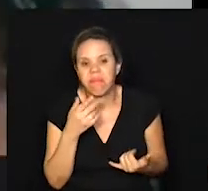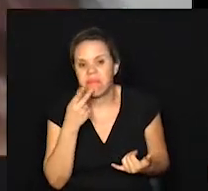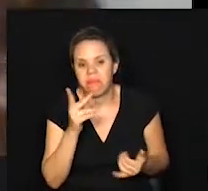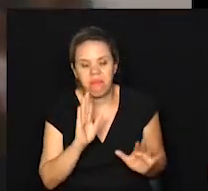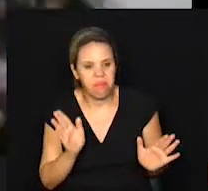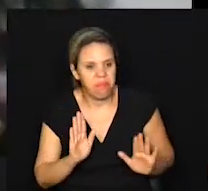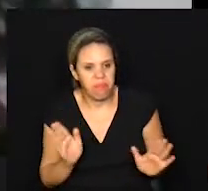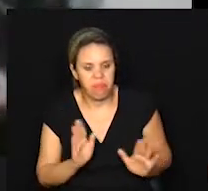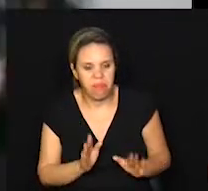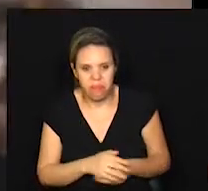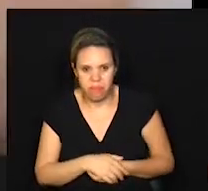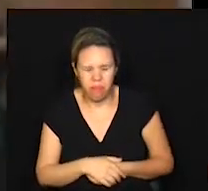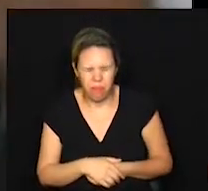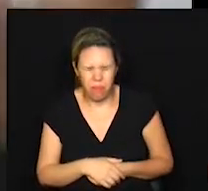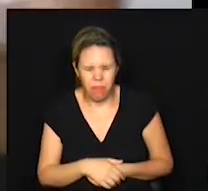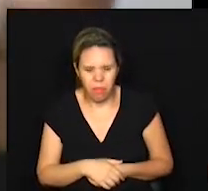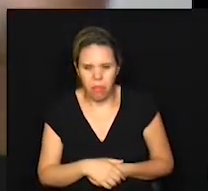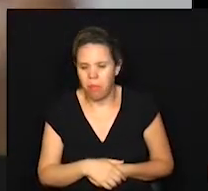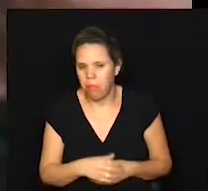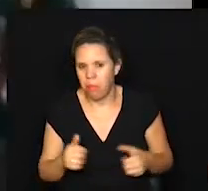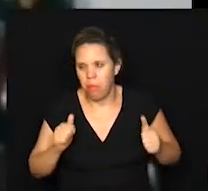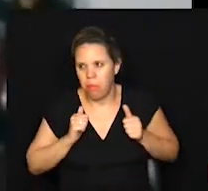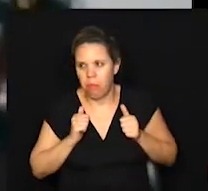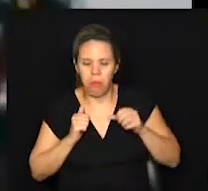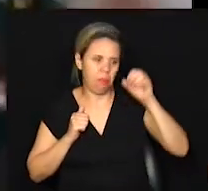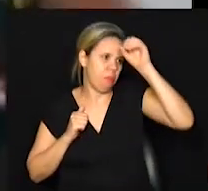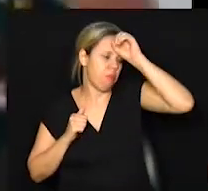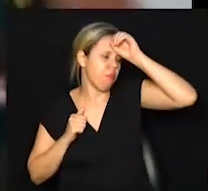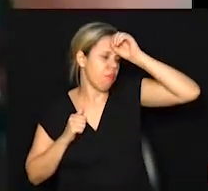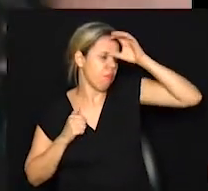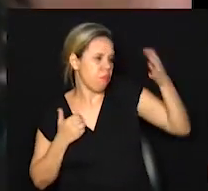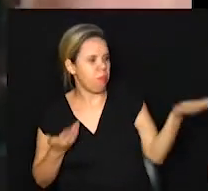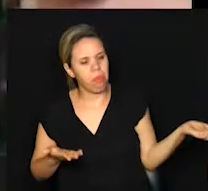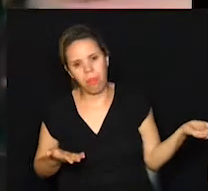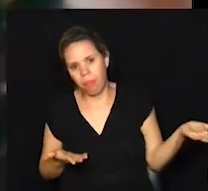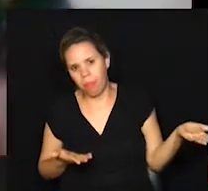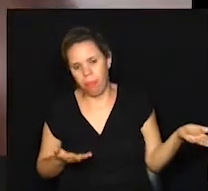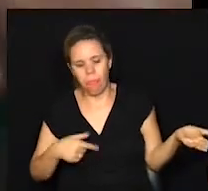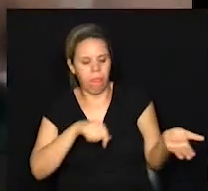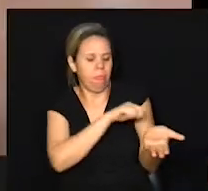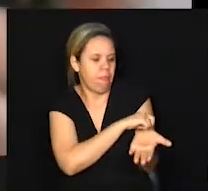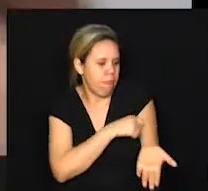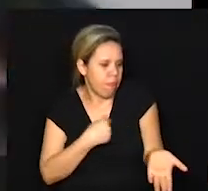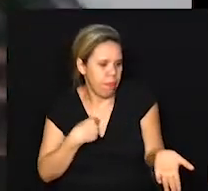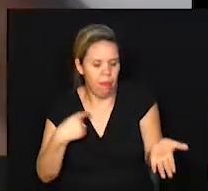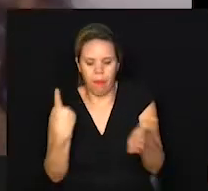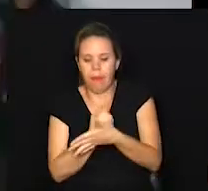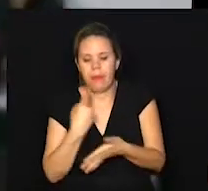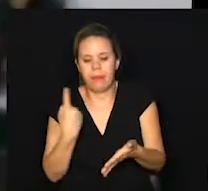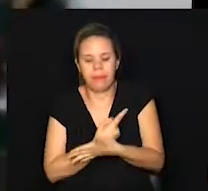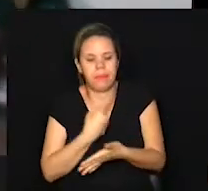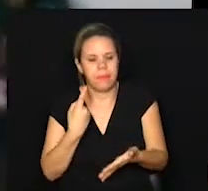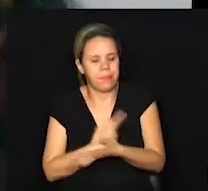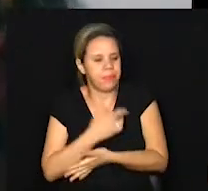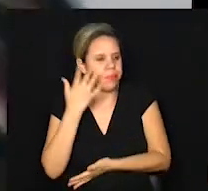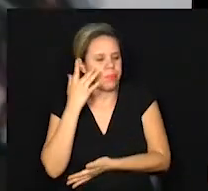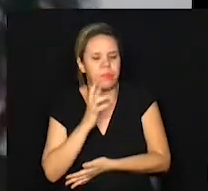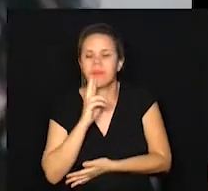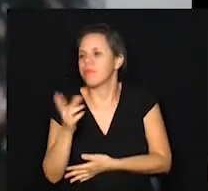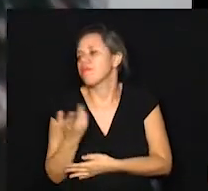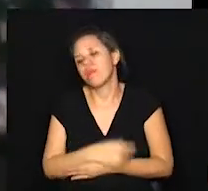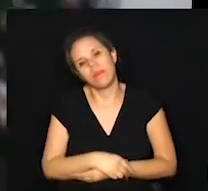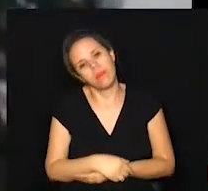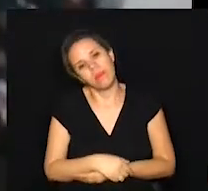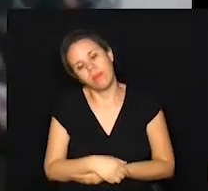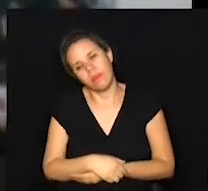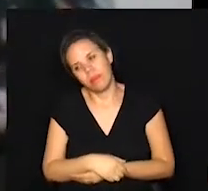falavam. Não, eu fiquei vendida ali diante dos alunos, eles me fazendo perguntas que eu não sabia responder.